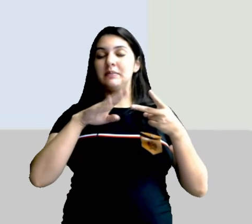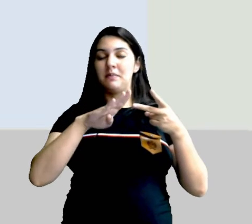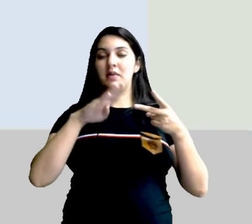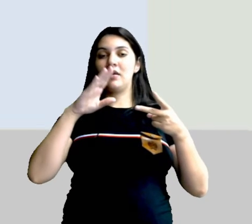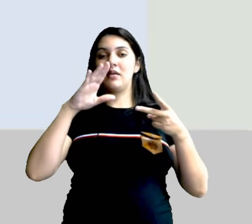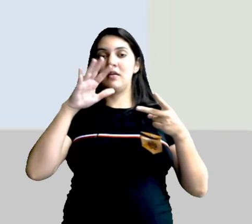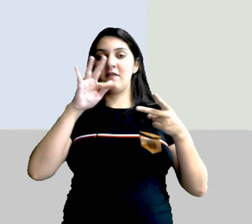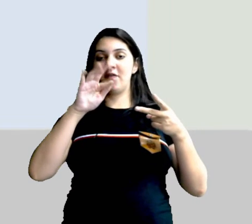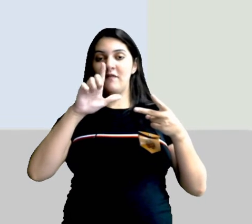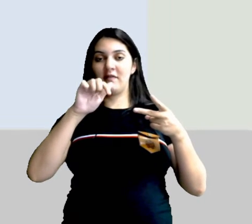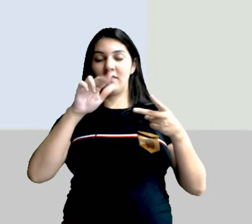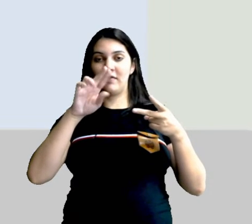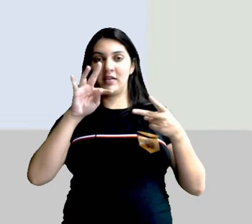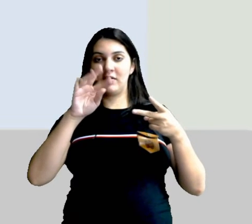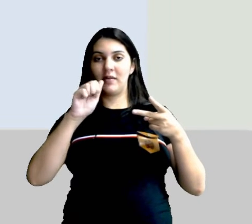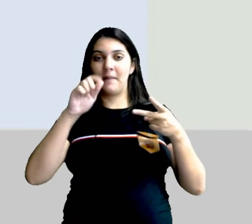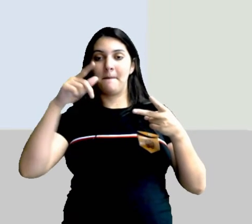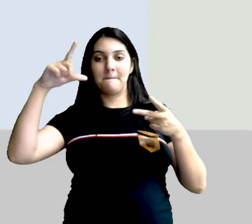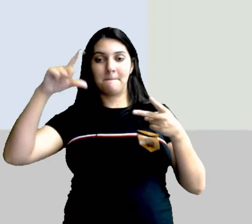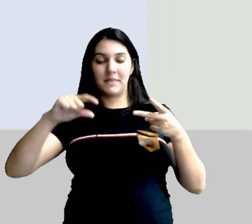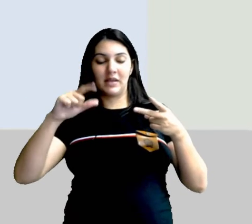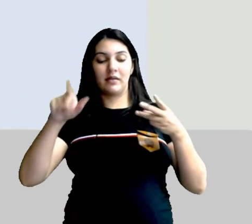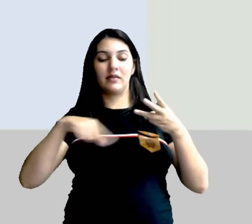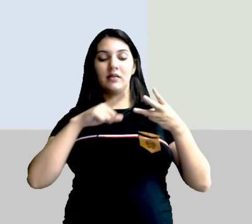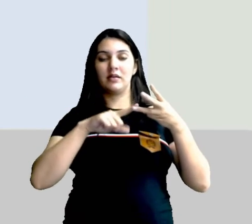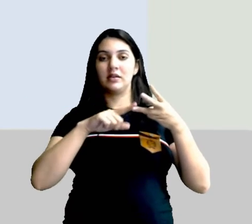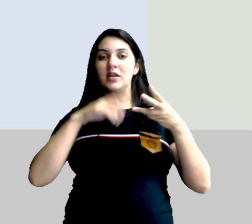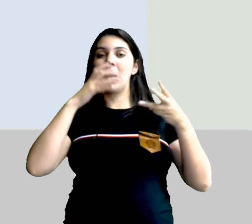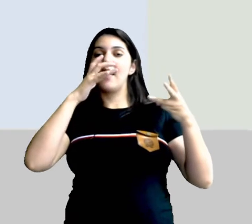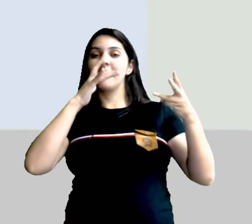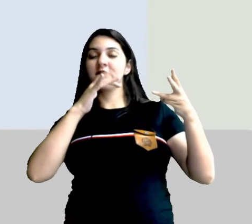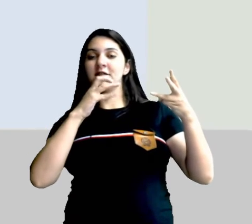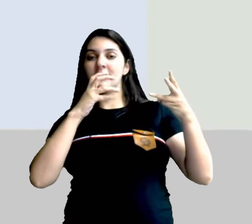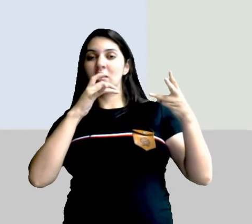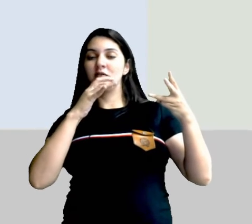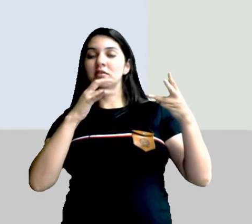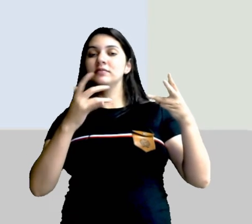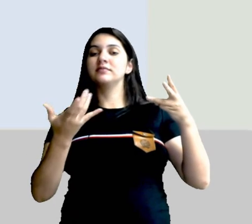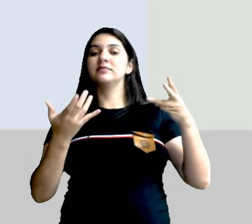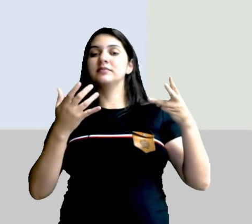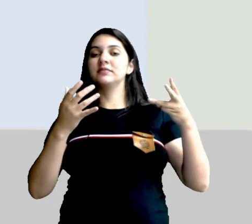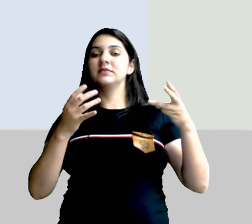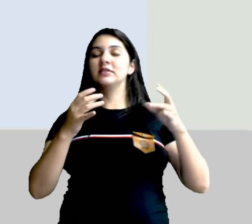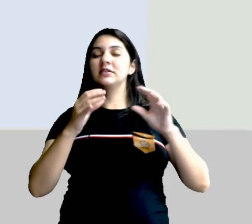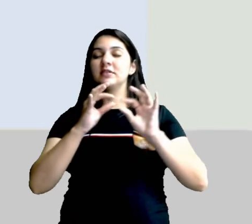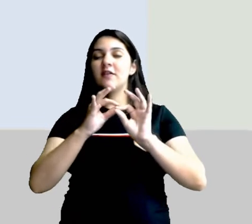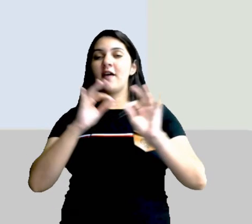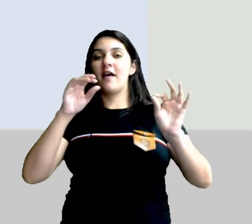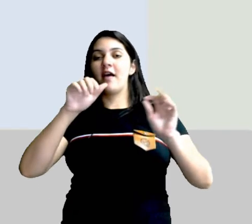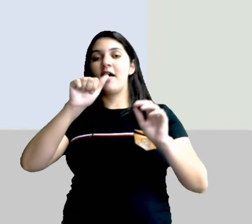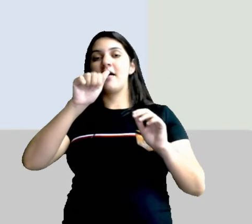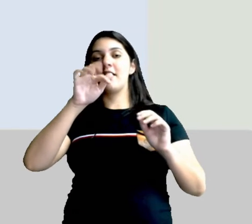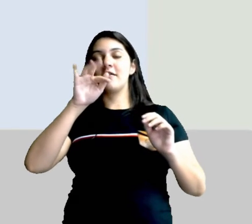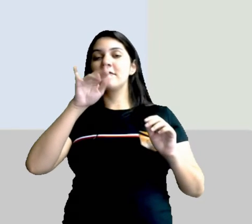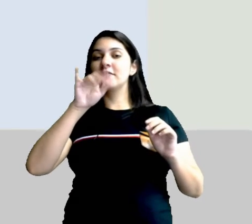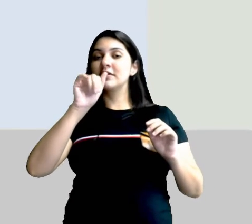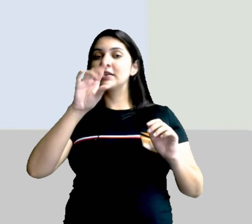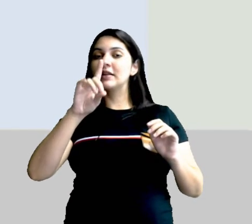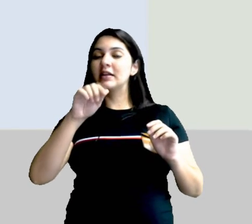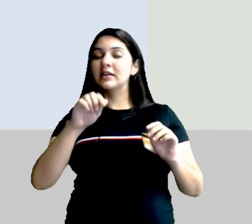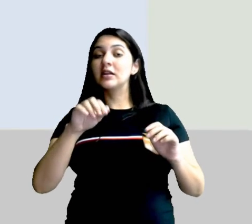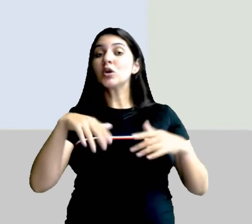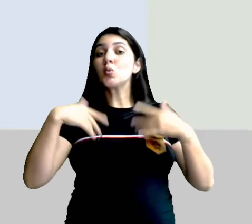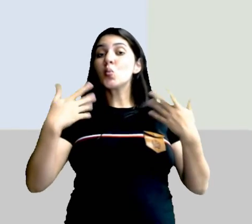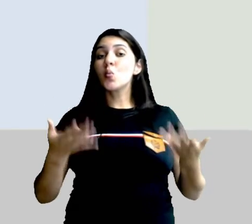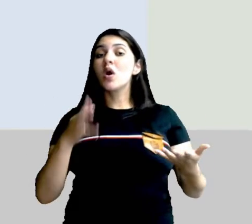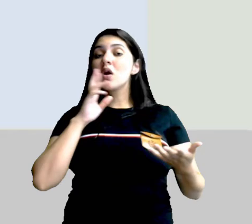a flauta pequena. Ou letra C, a flauta afinada. Qual será